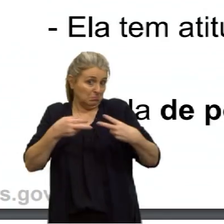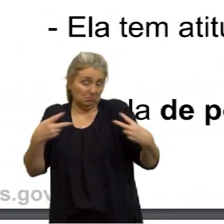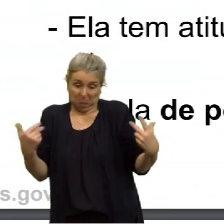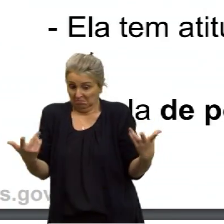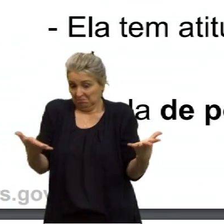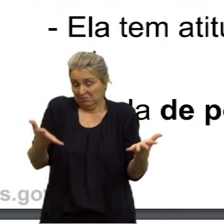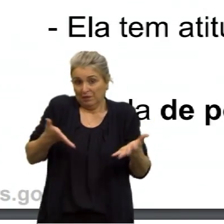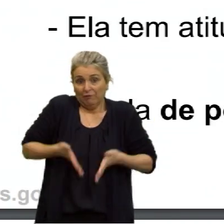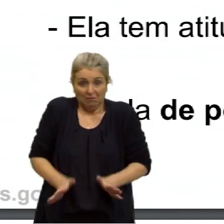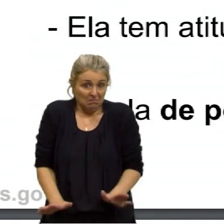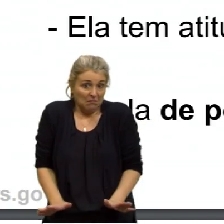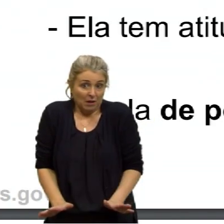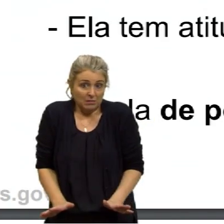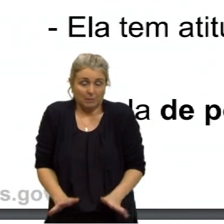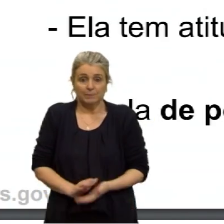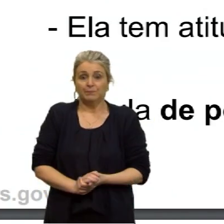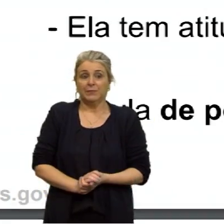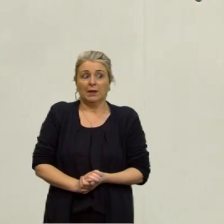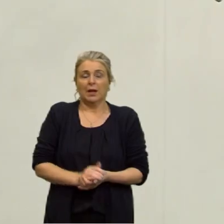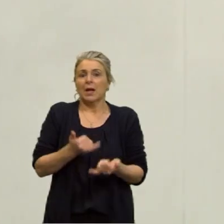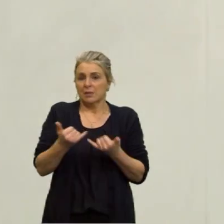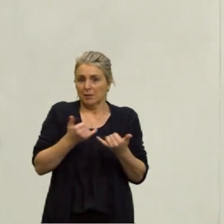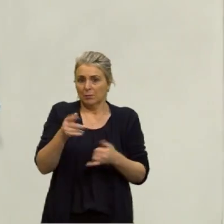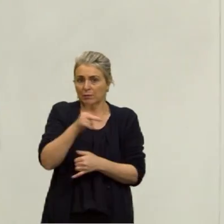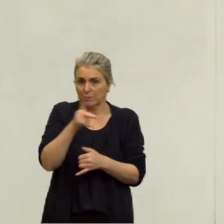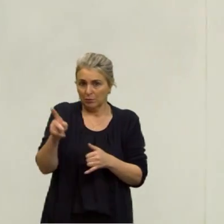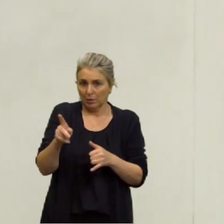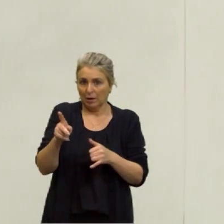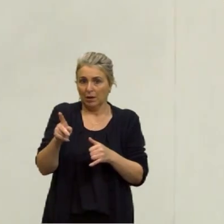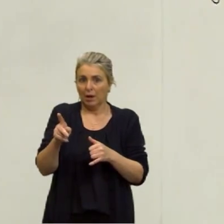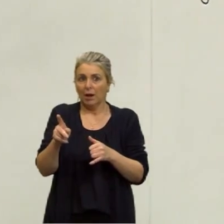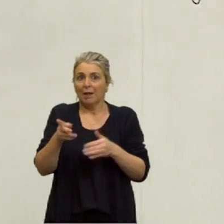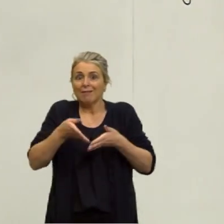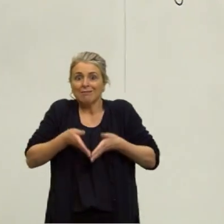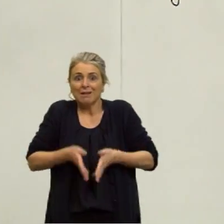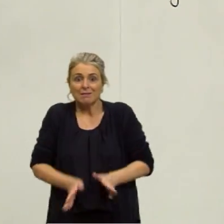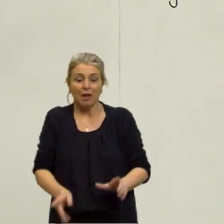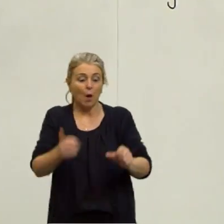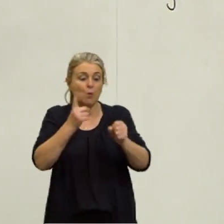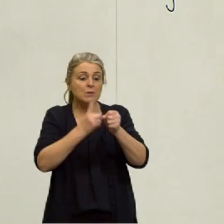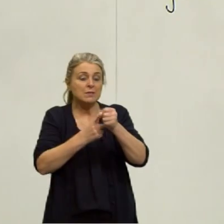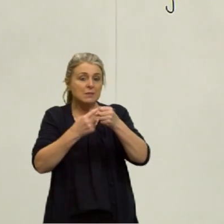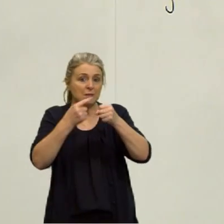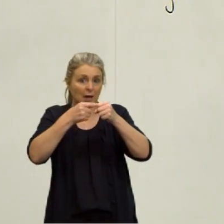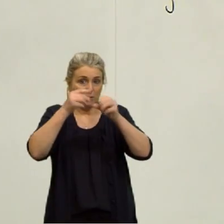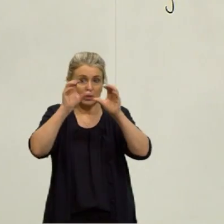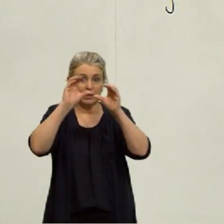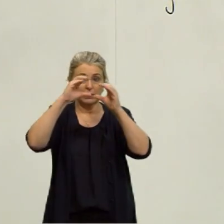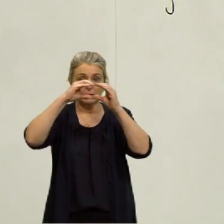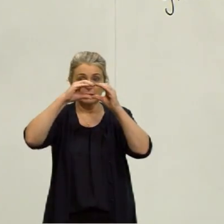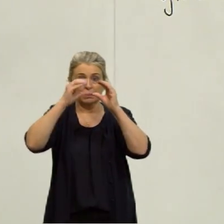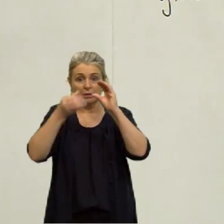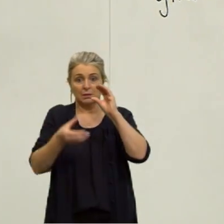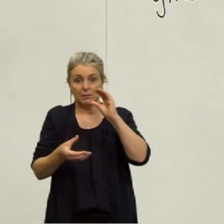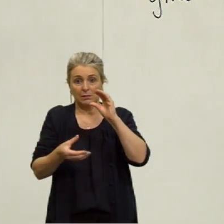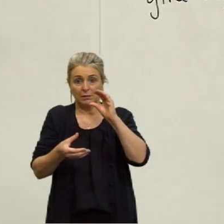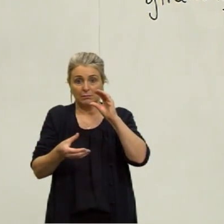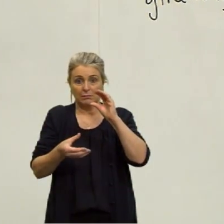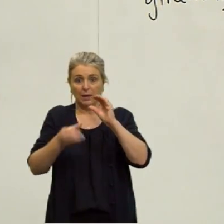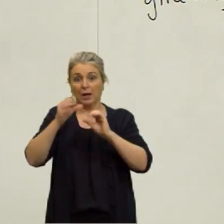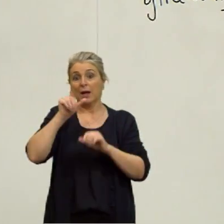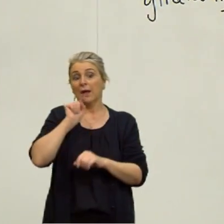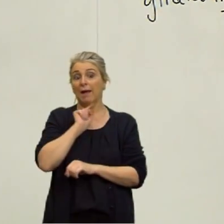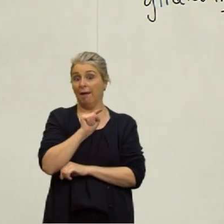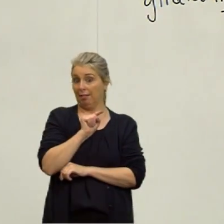exemplo eu vou dar o meu exemplo eu nasci em são sebastião do caí tá então eu sou cair